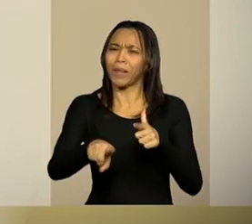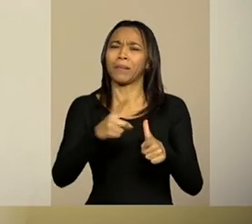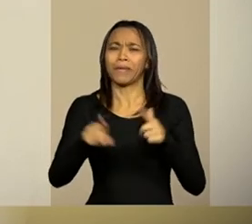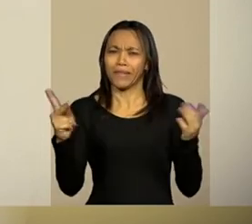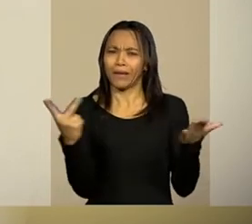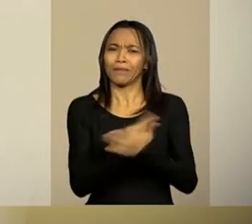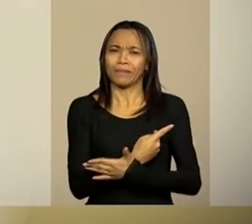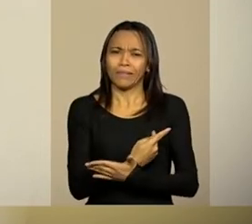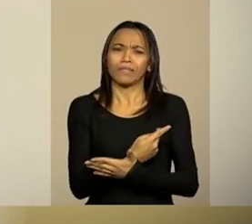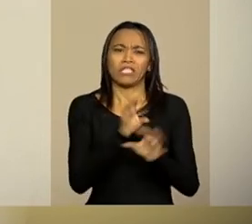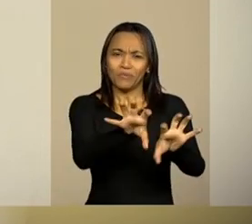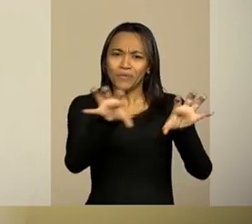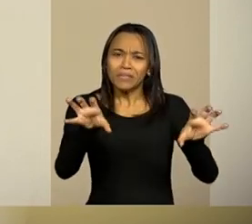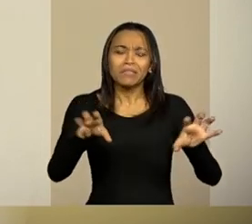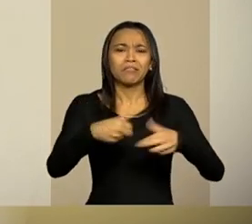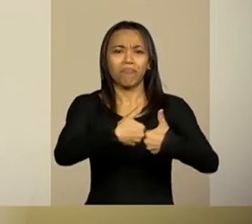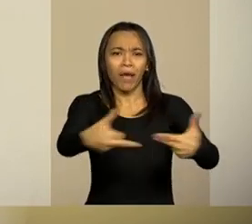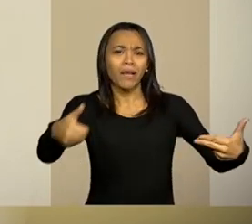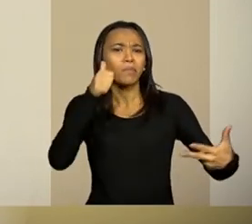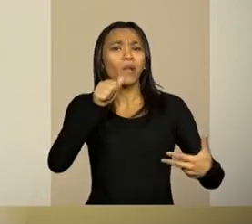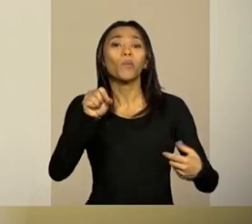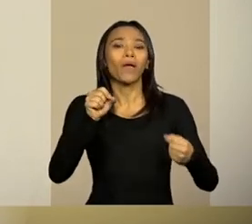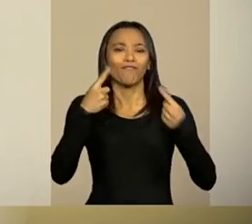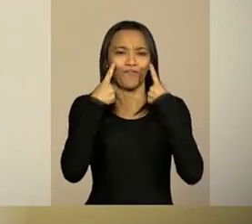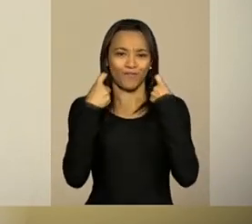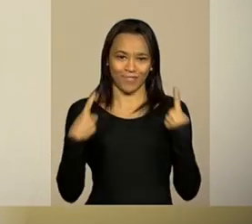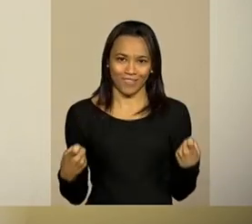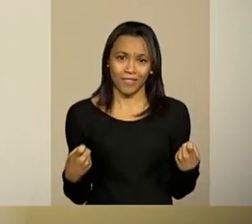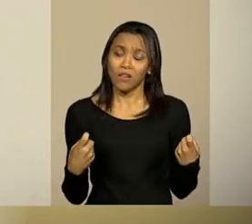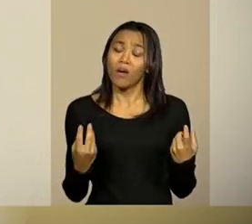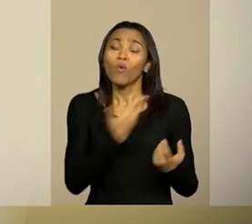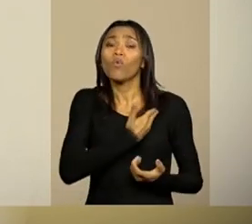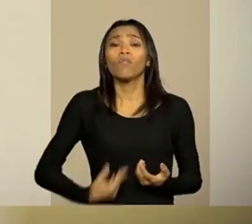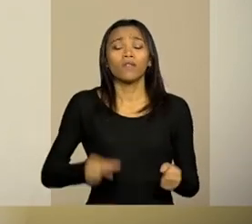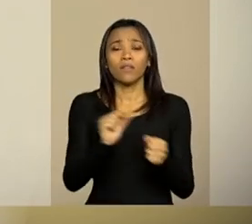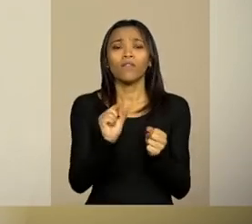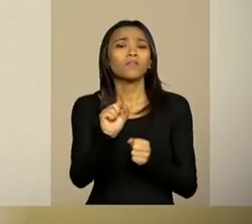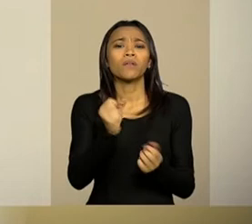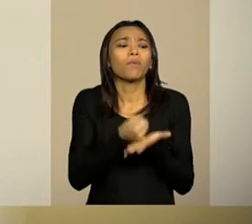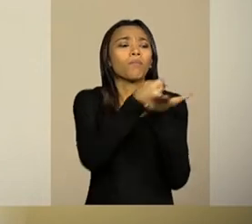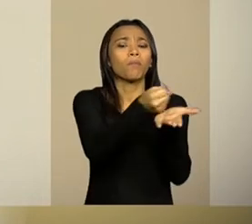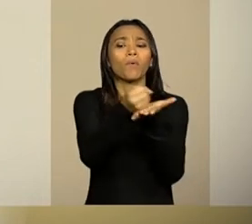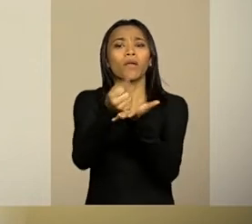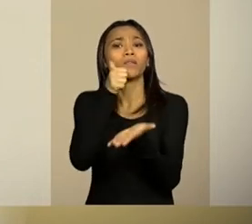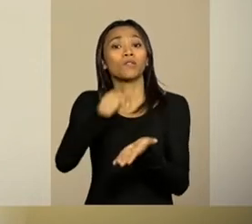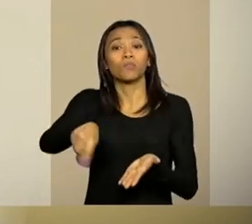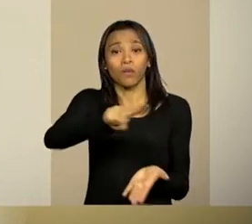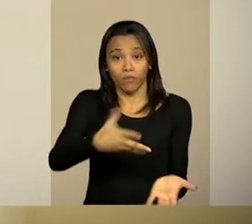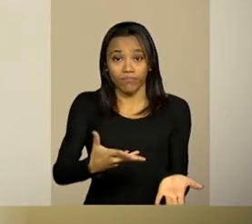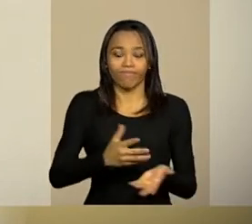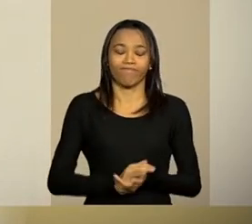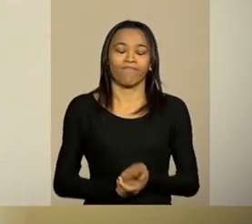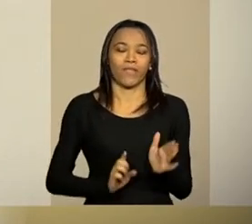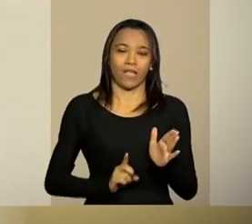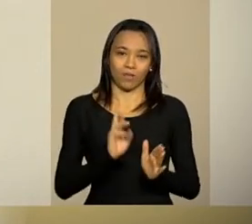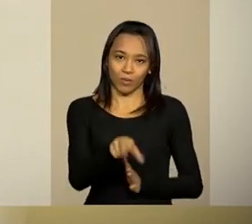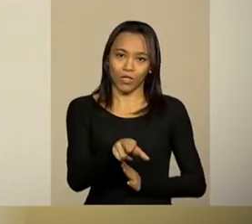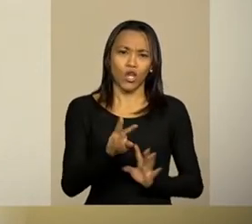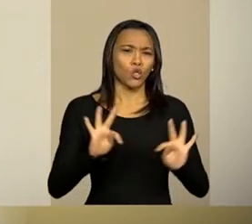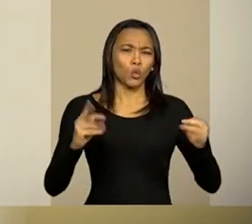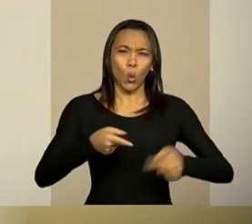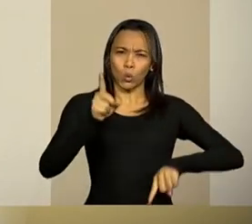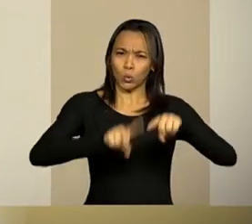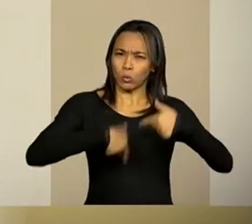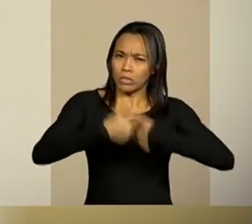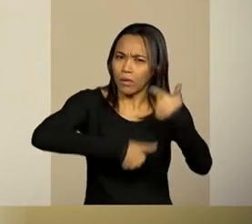infelizmente ainda atinge muitas mulheres violência está fazendo para todas as ações